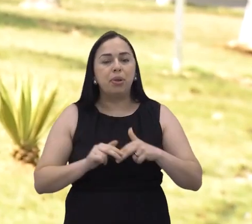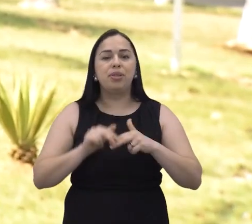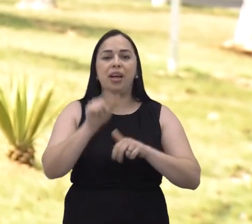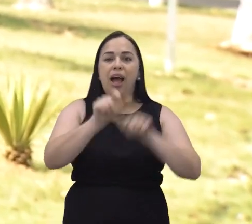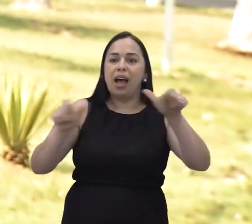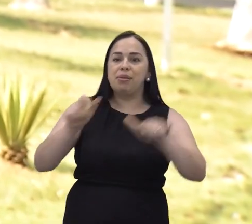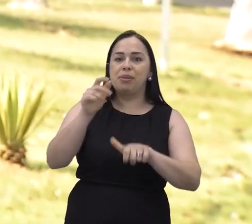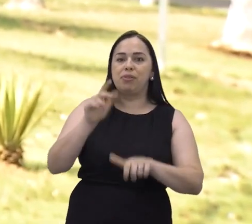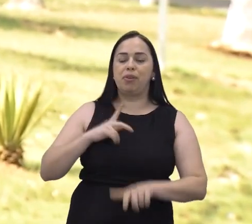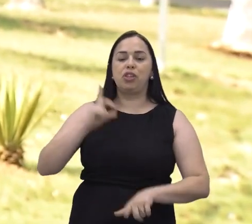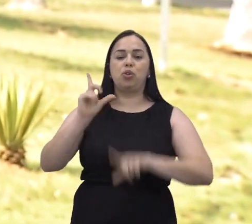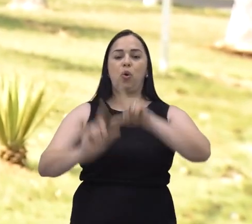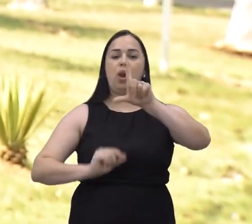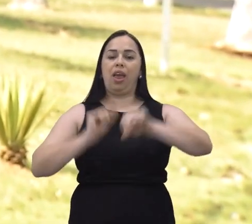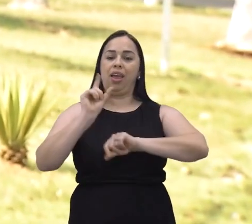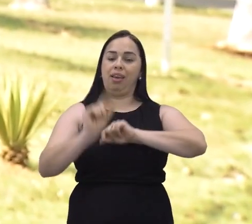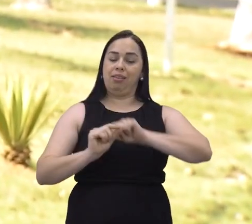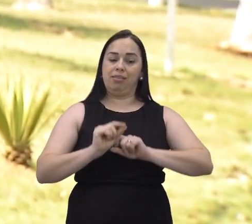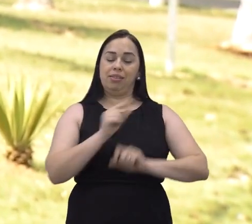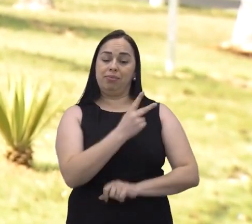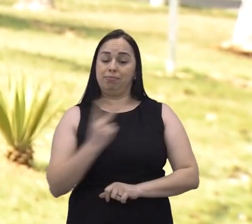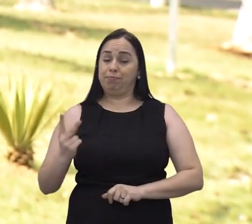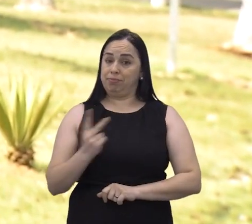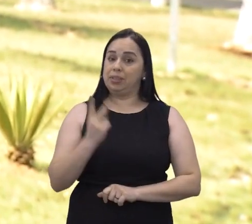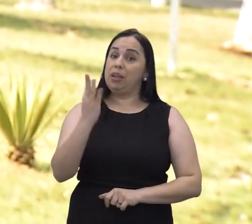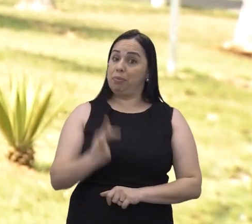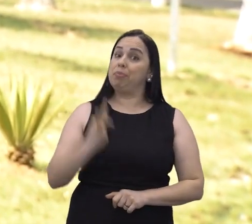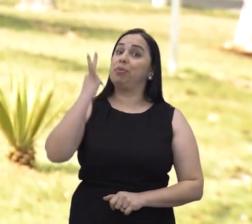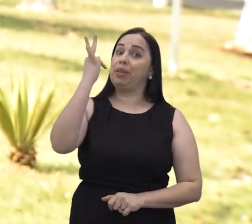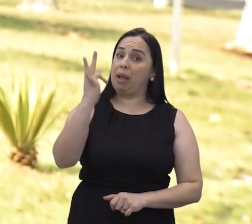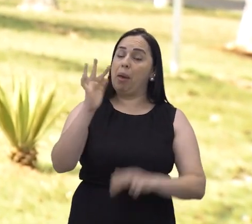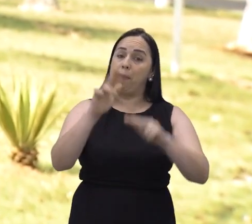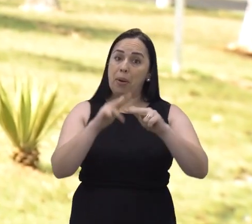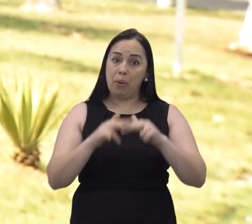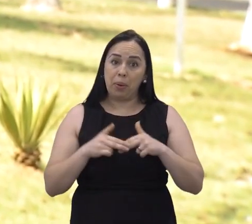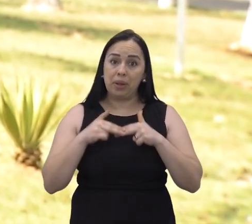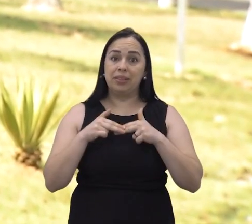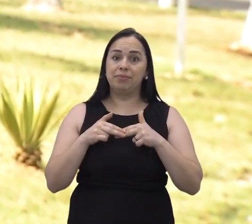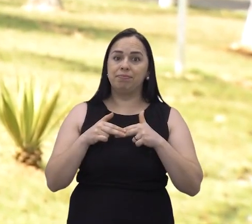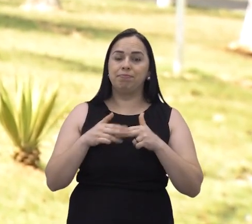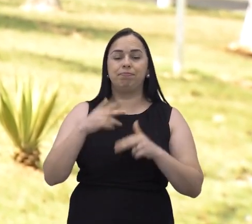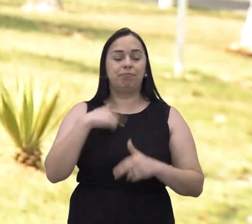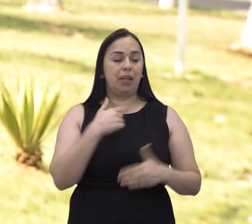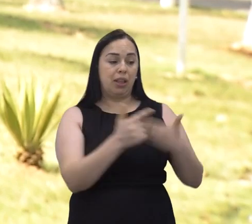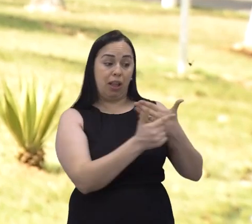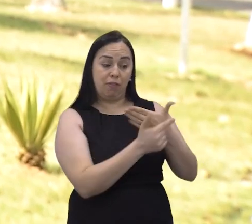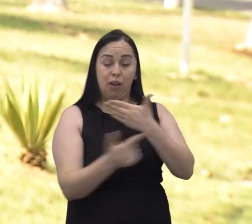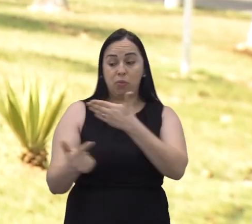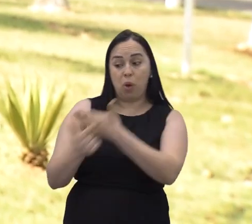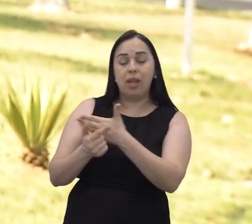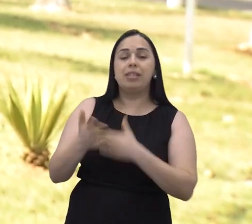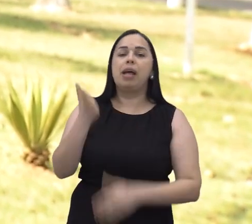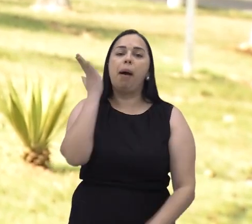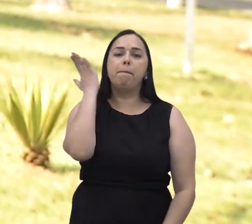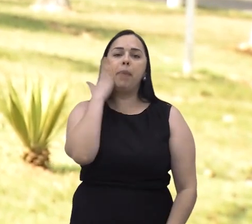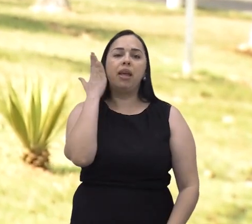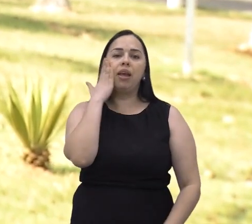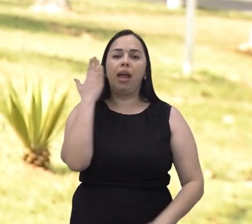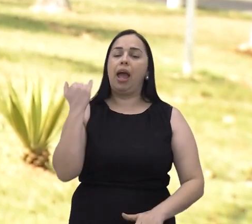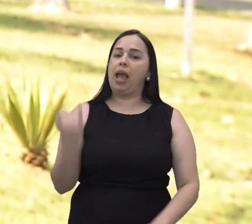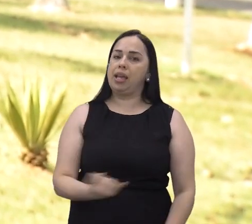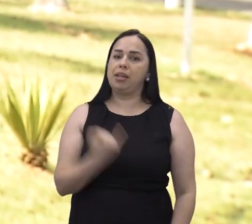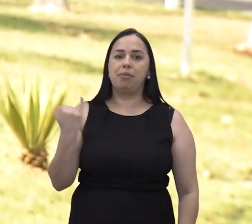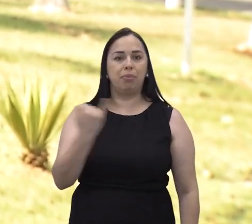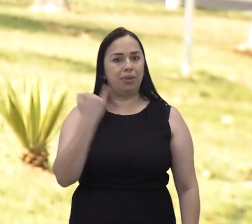definir o futuro das cidades. Por isso, eleger os candidatos de acordo com suas funções e conhecer quais são